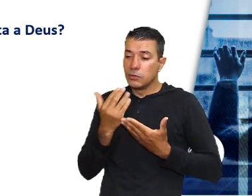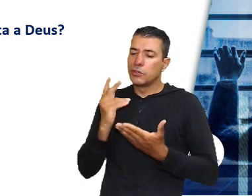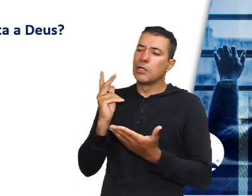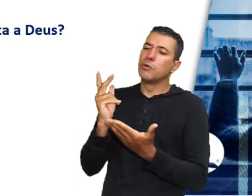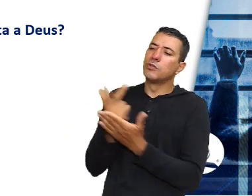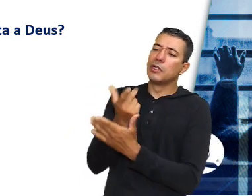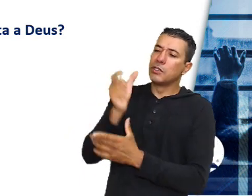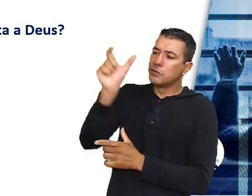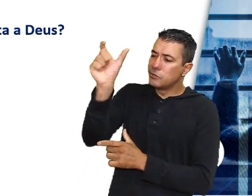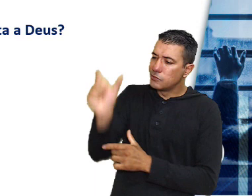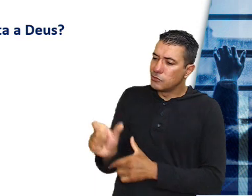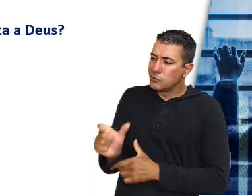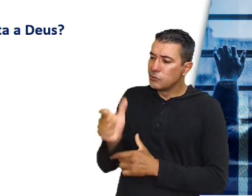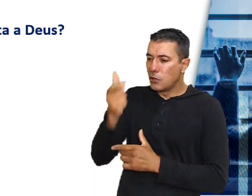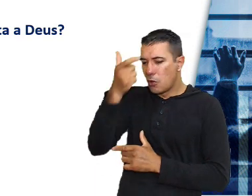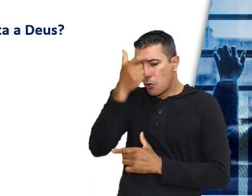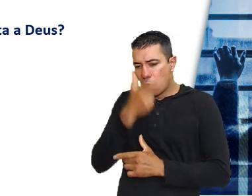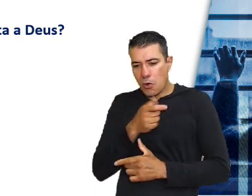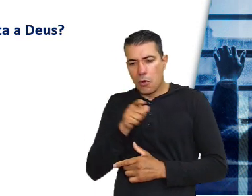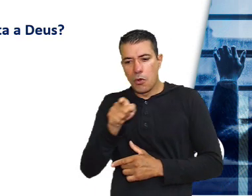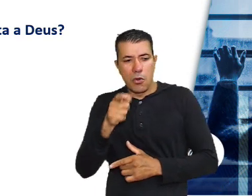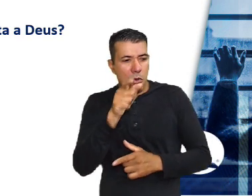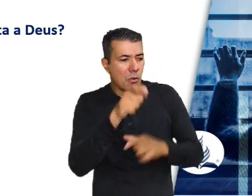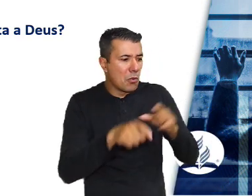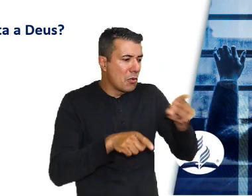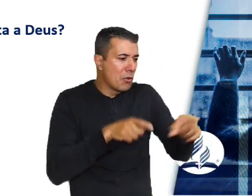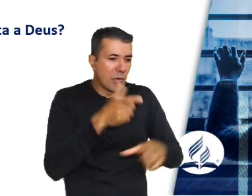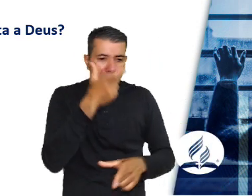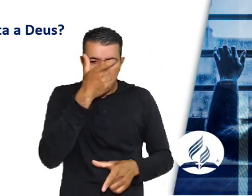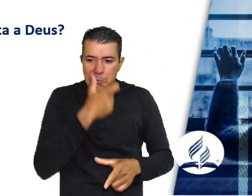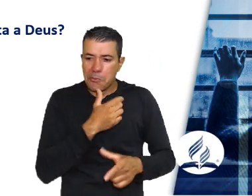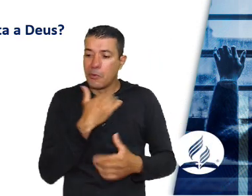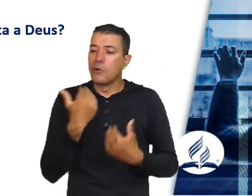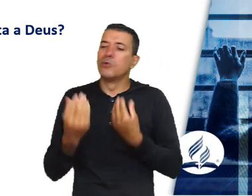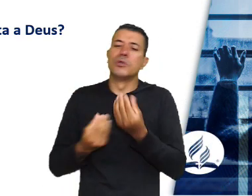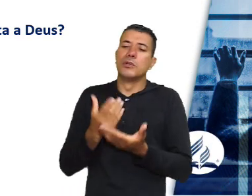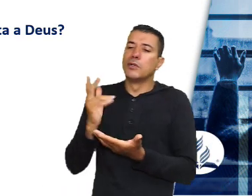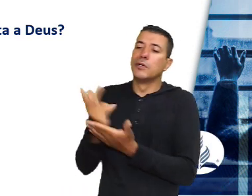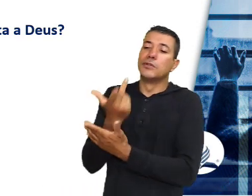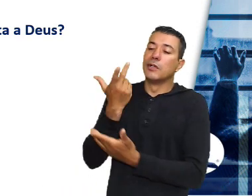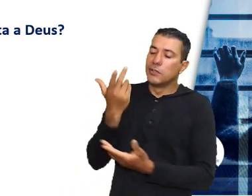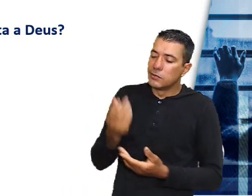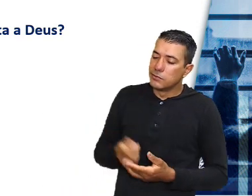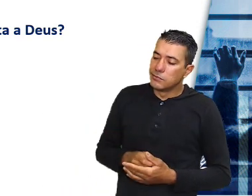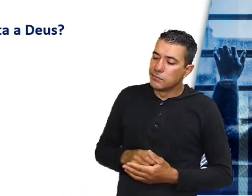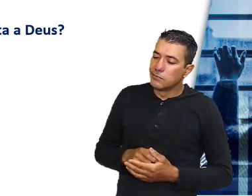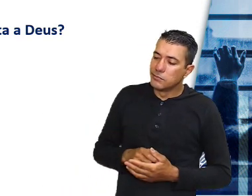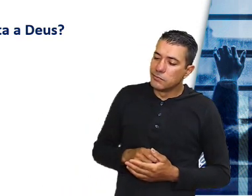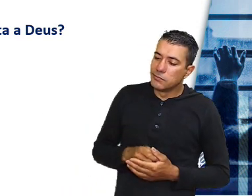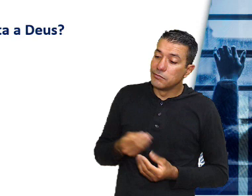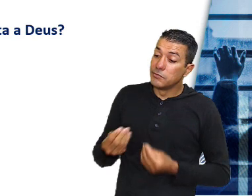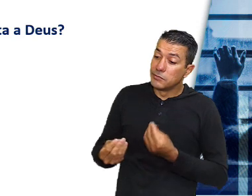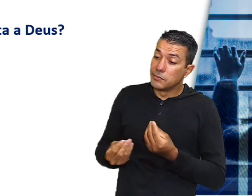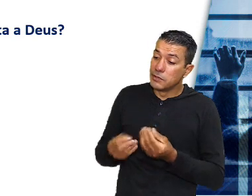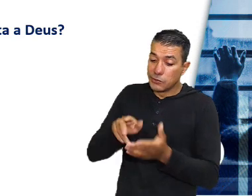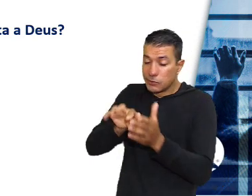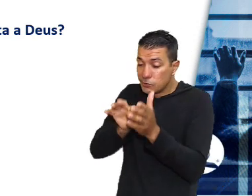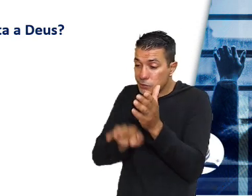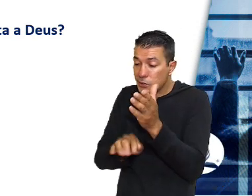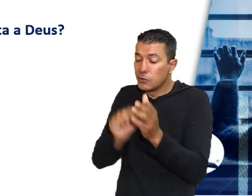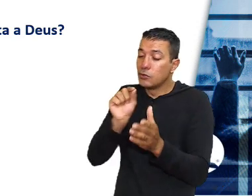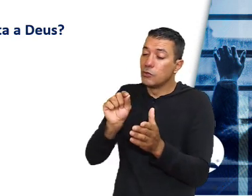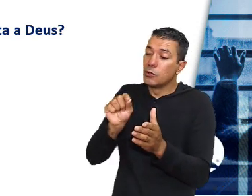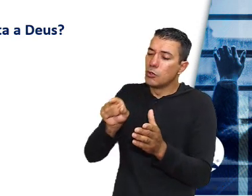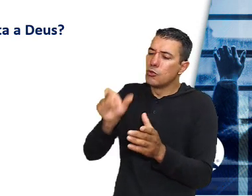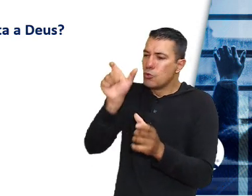quando o homem morre? Eu vou até pedir que nós vamos ajudar o senhor a responder essa pergunta aqui. Eu coloquei pelo menos 3 textos, mas antes de nós lermos o texto,